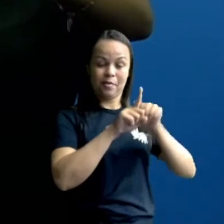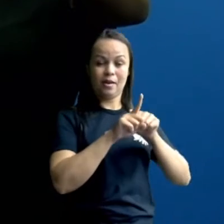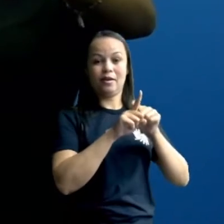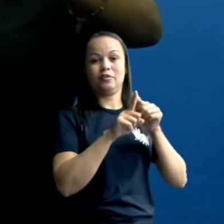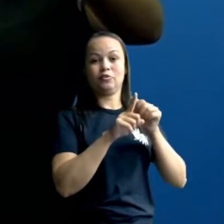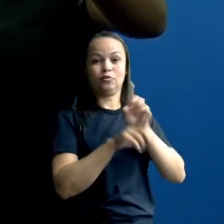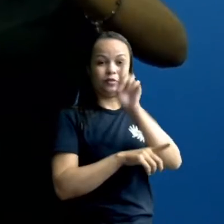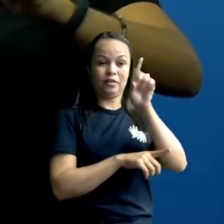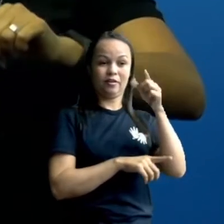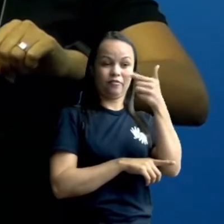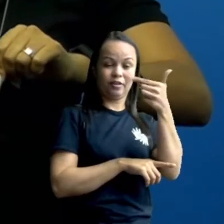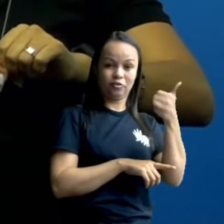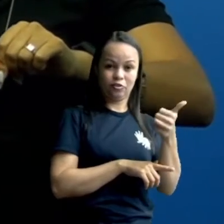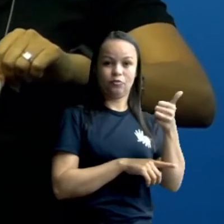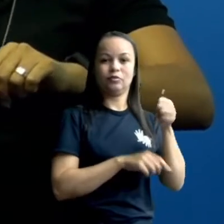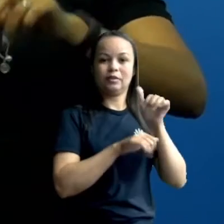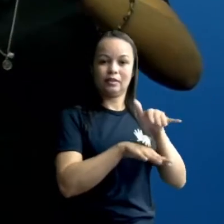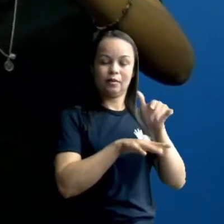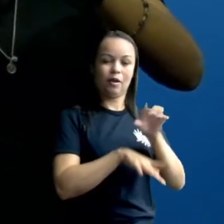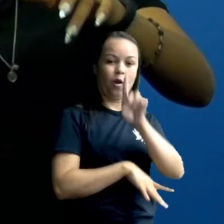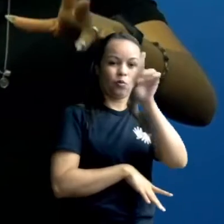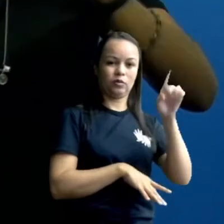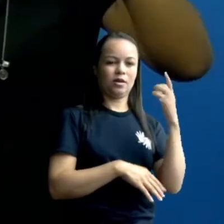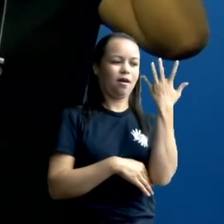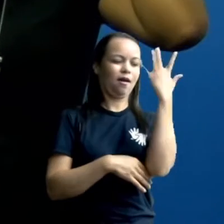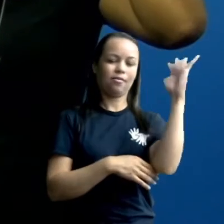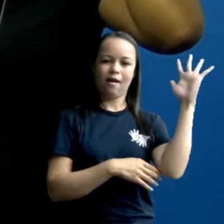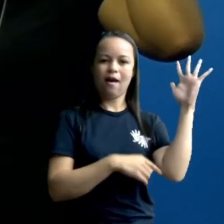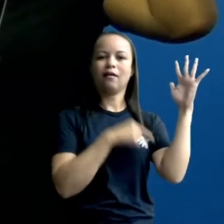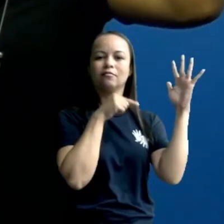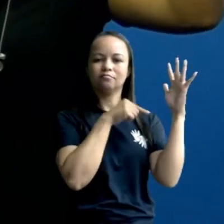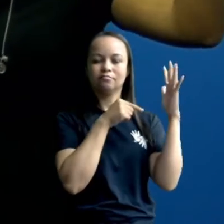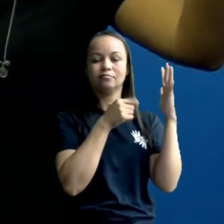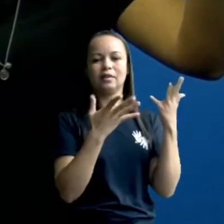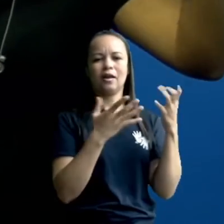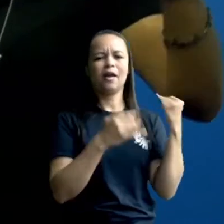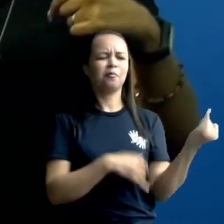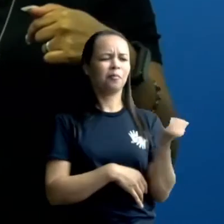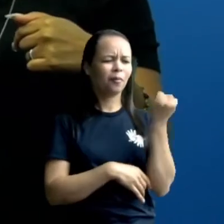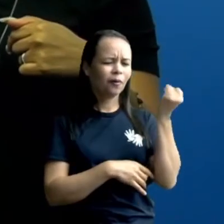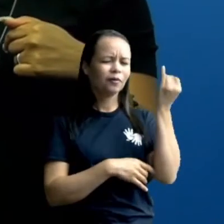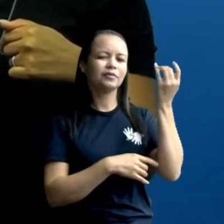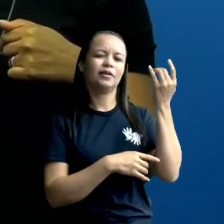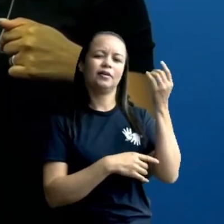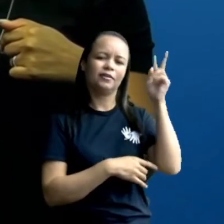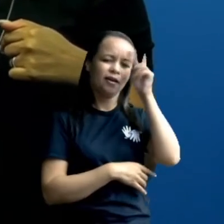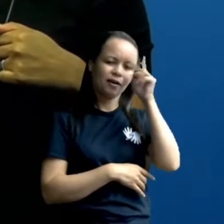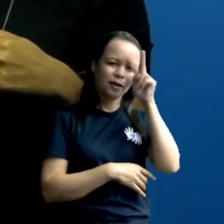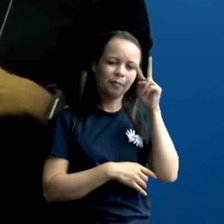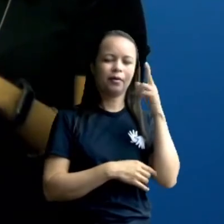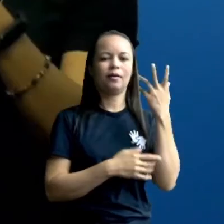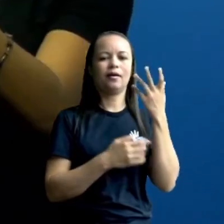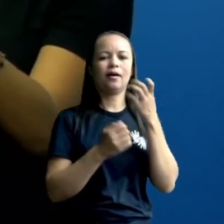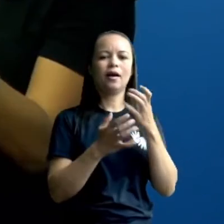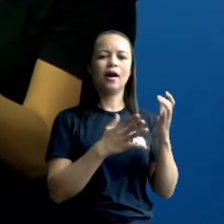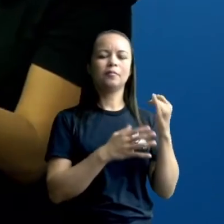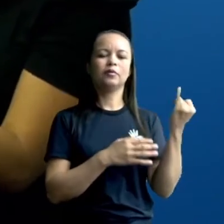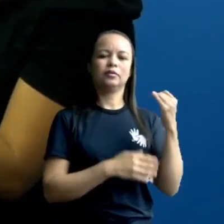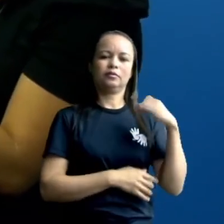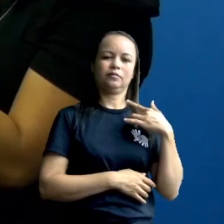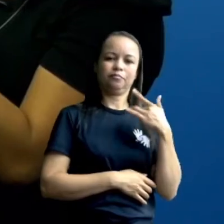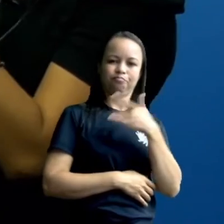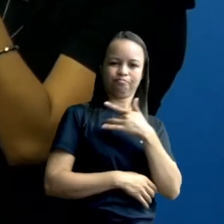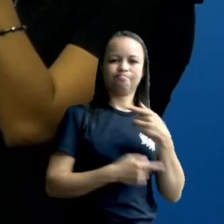21 de setembro comemorando o Dia da Árvore. Então é importante a gente sempre lembrar da importância que ela tem para a nossa saúde também. Eu e